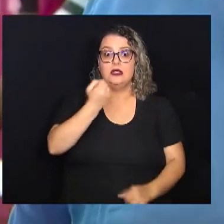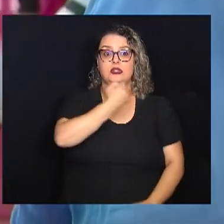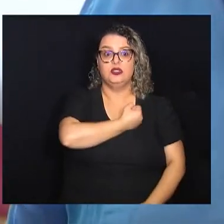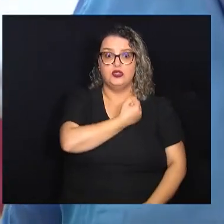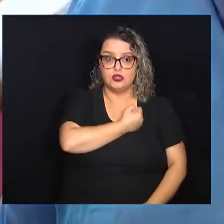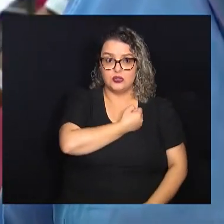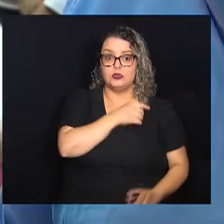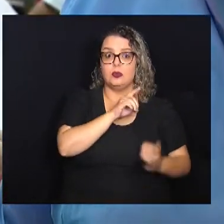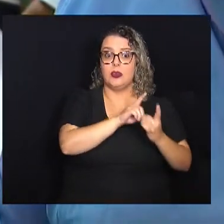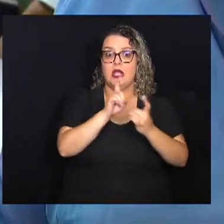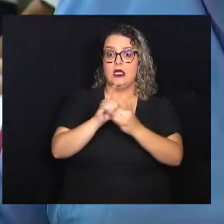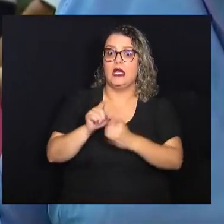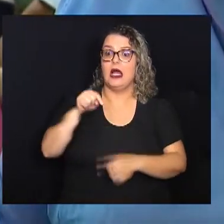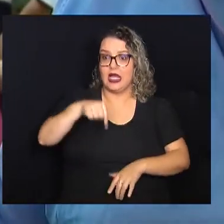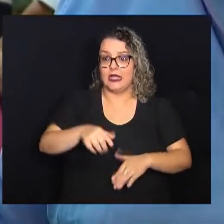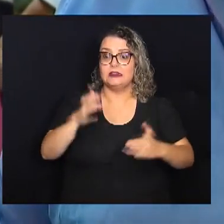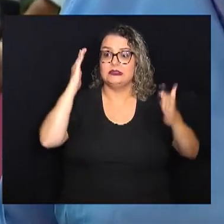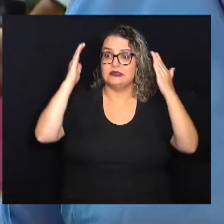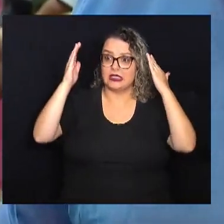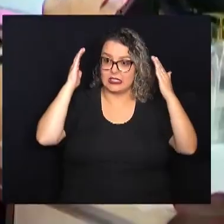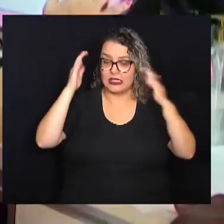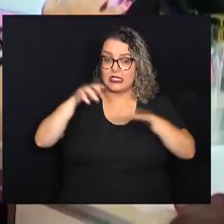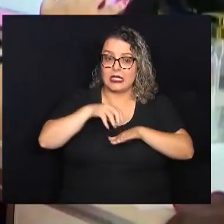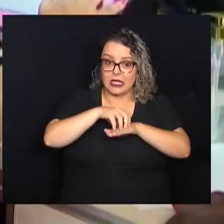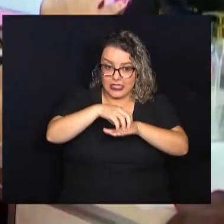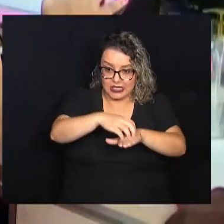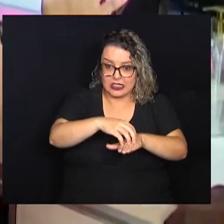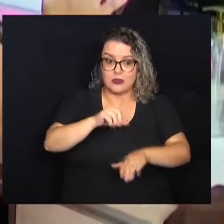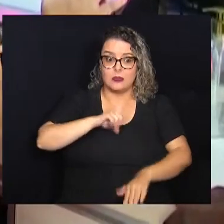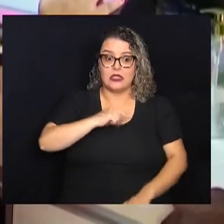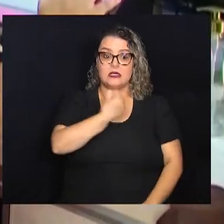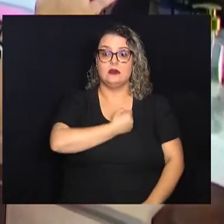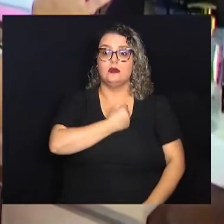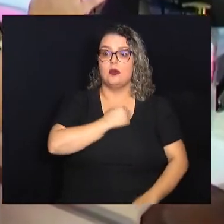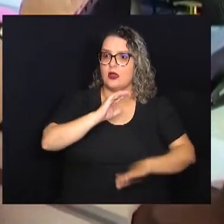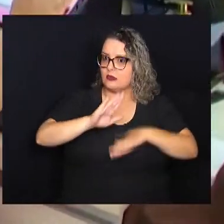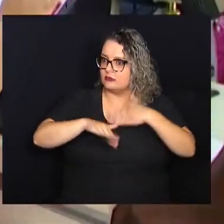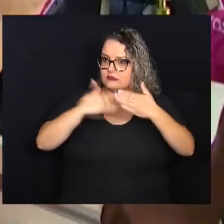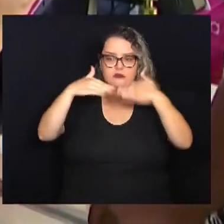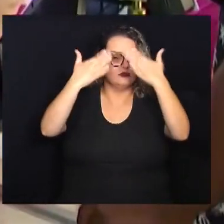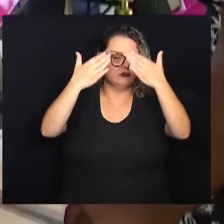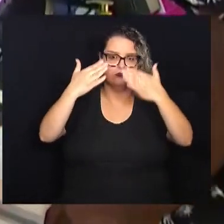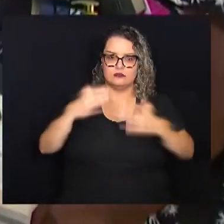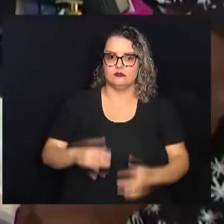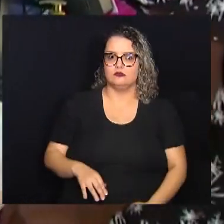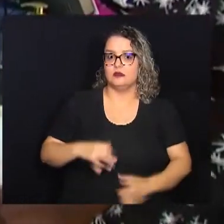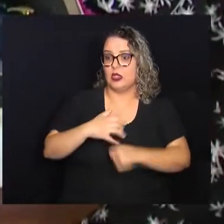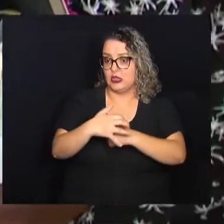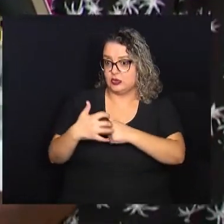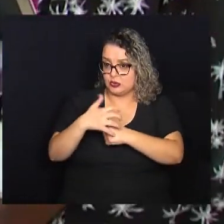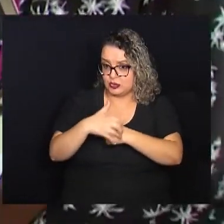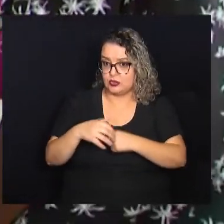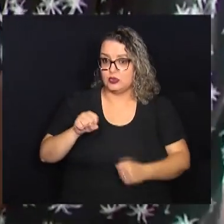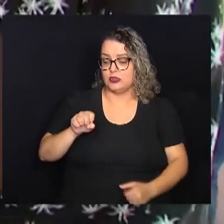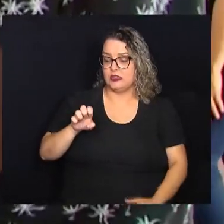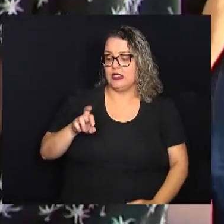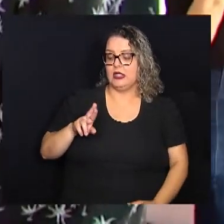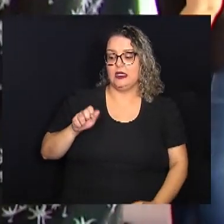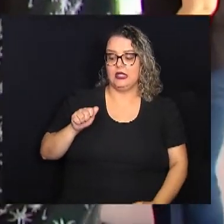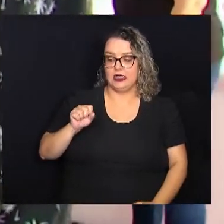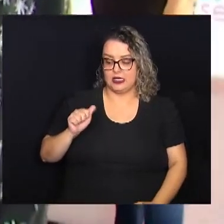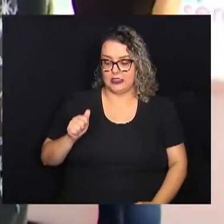gente atende aqui na carreta, mas a gente também tem números que ultrapassam esses pelos canais digitais da Serasa, né? É muito